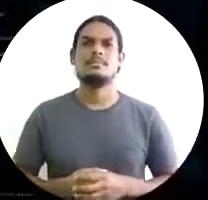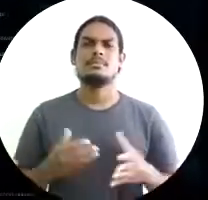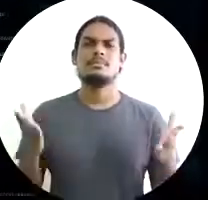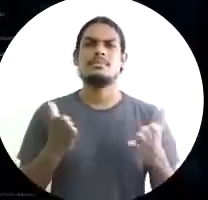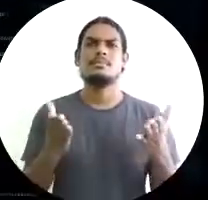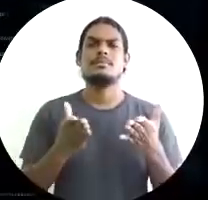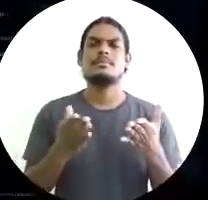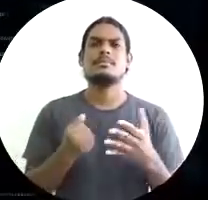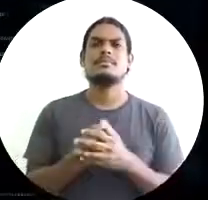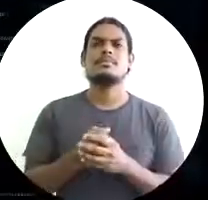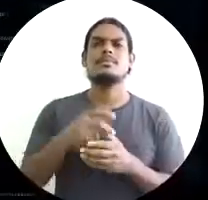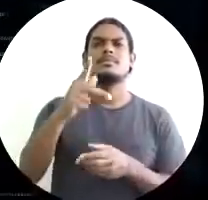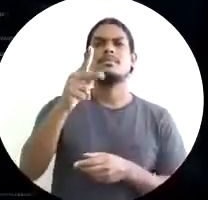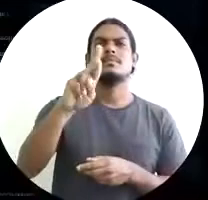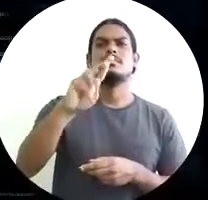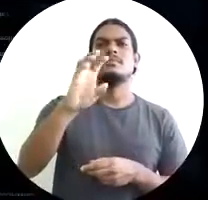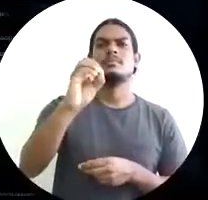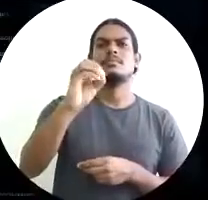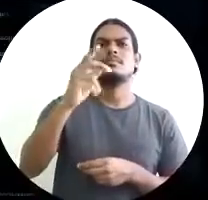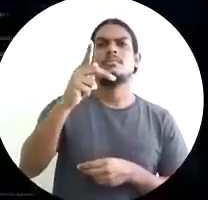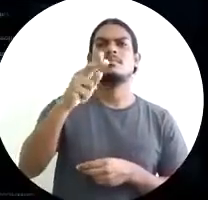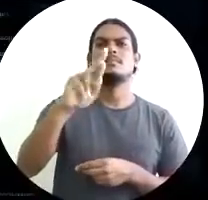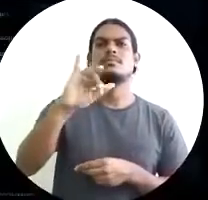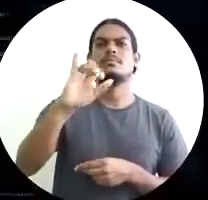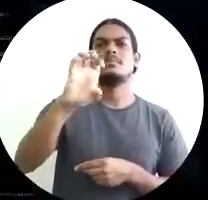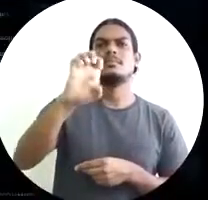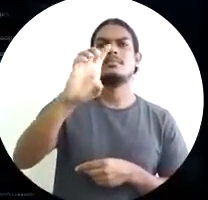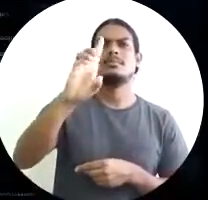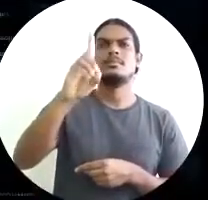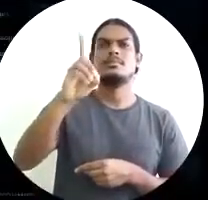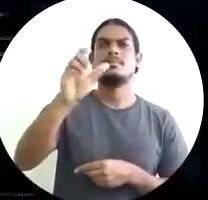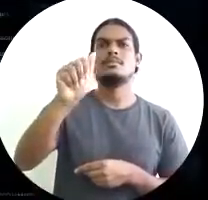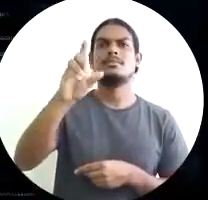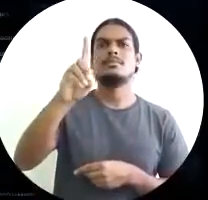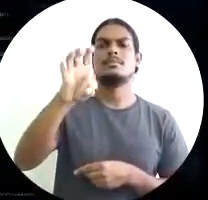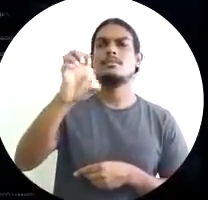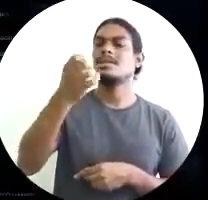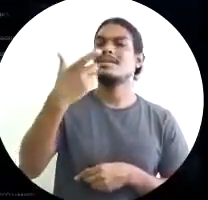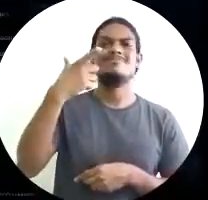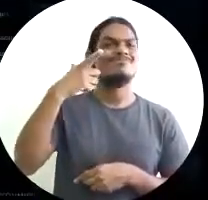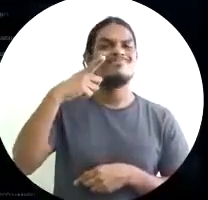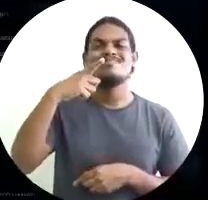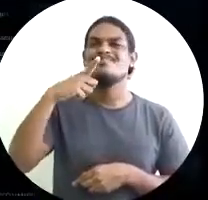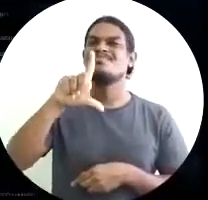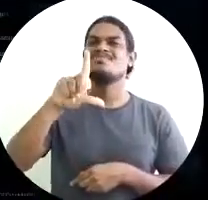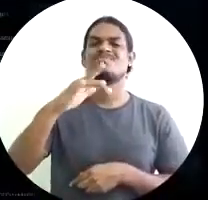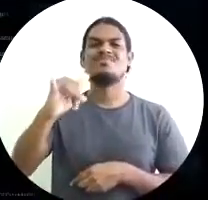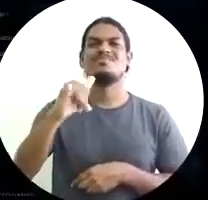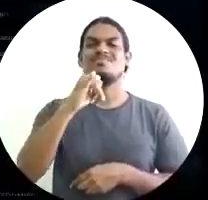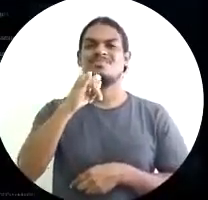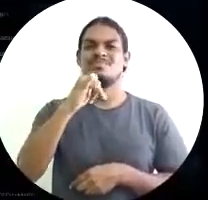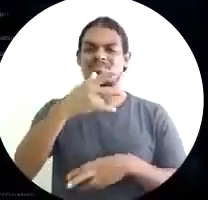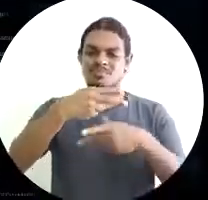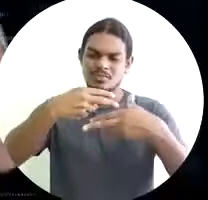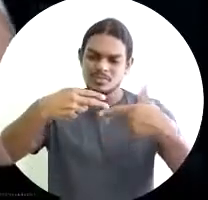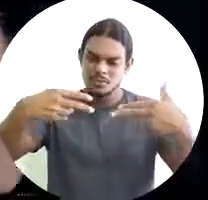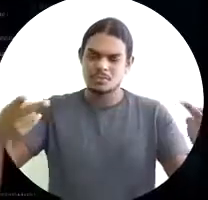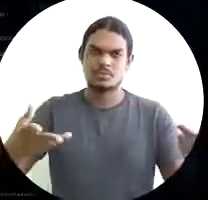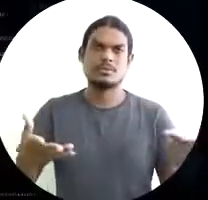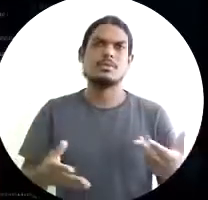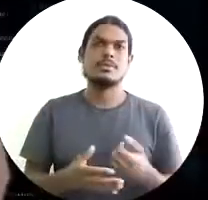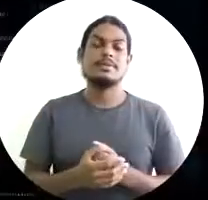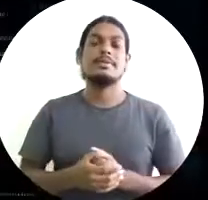algumas propriedades. Não dá para exemplificar todas as propriedades. Então eu